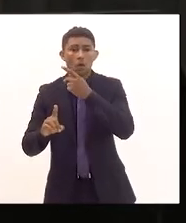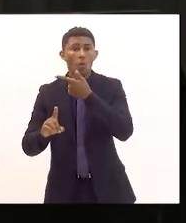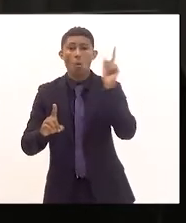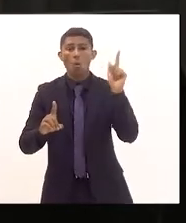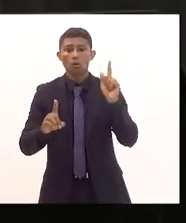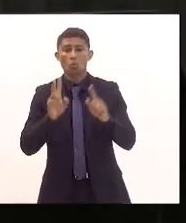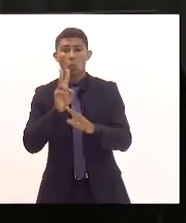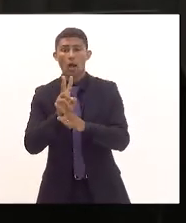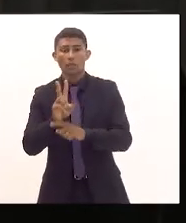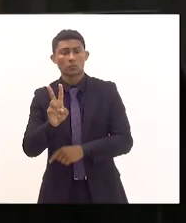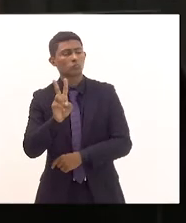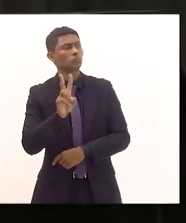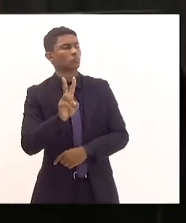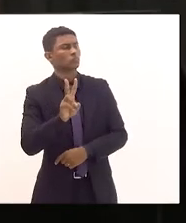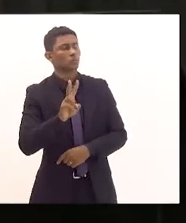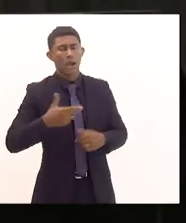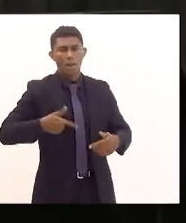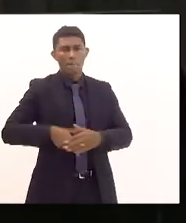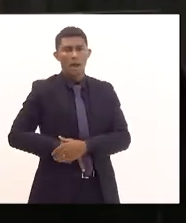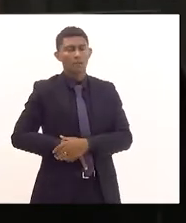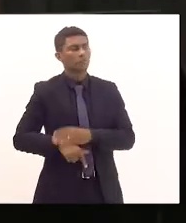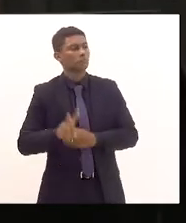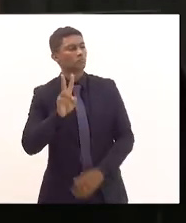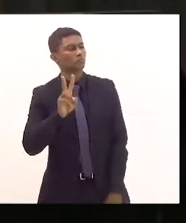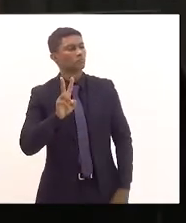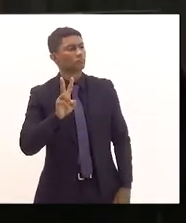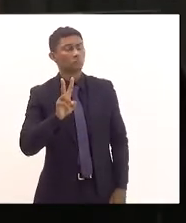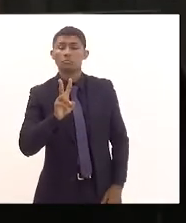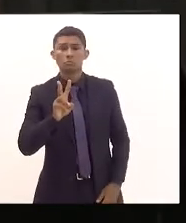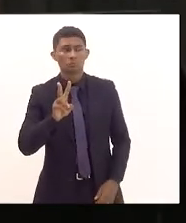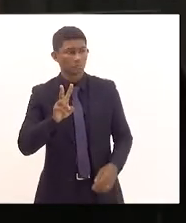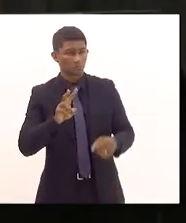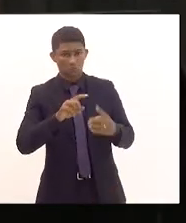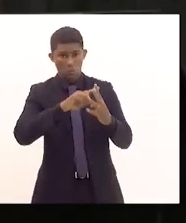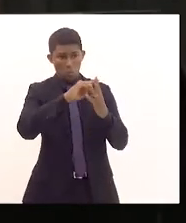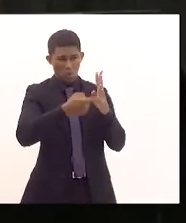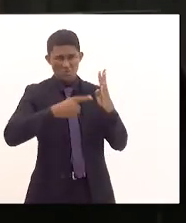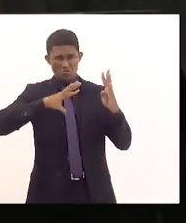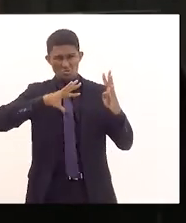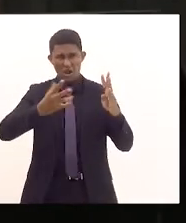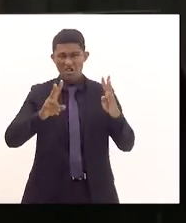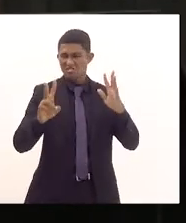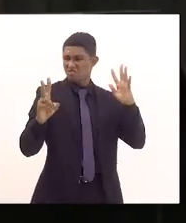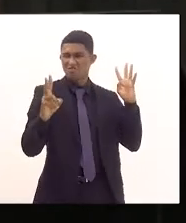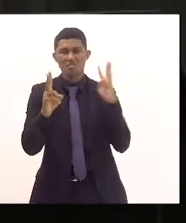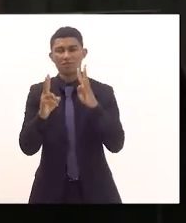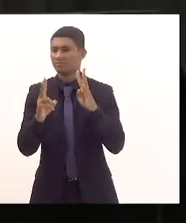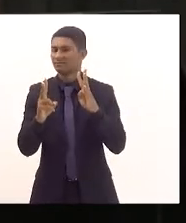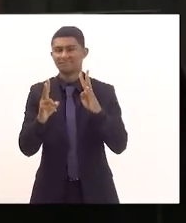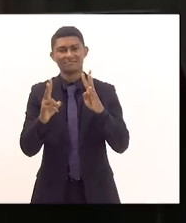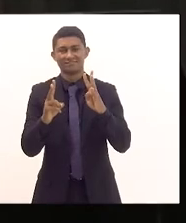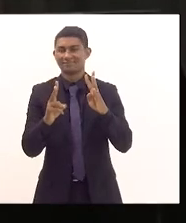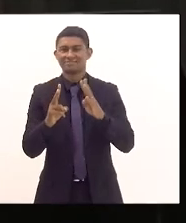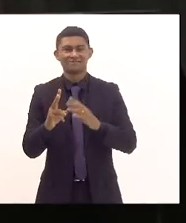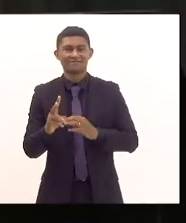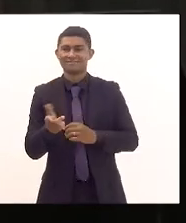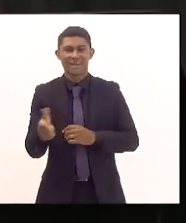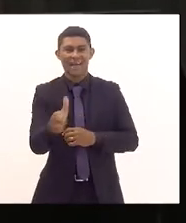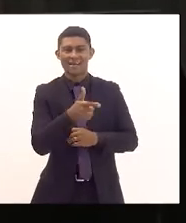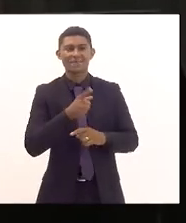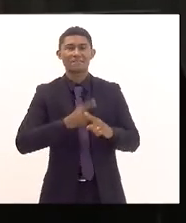e armado ostensivamente sequer teríamos a confusão tu sabe por quê Porque o